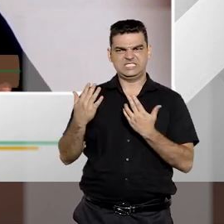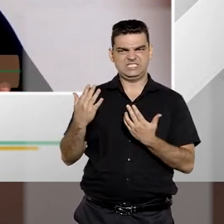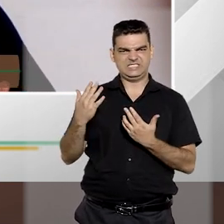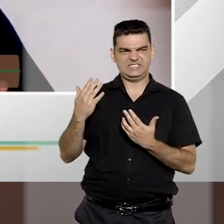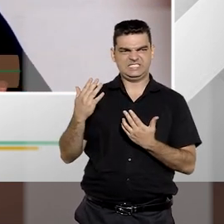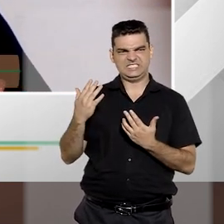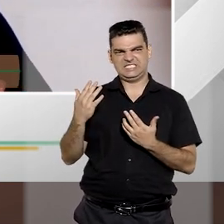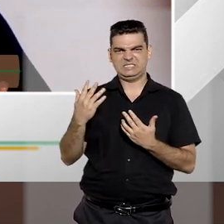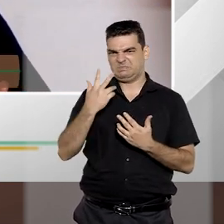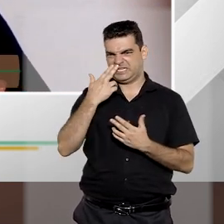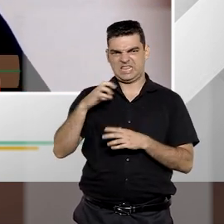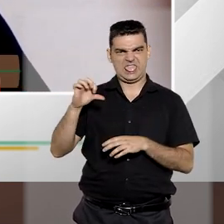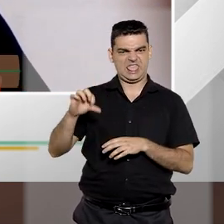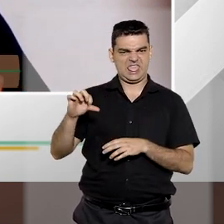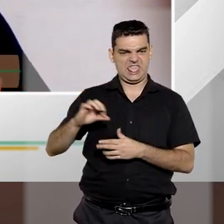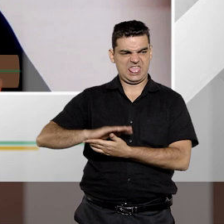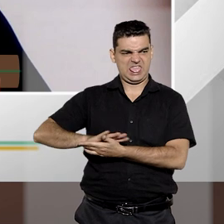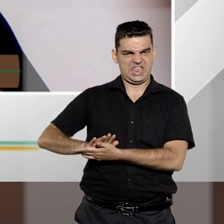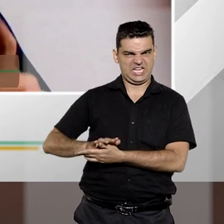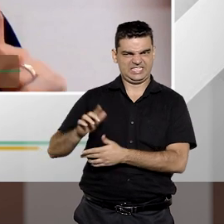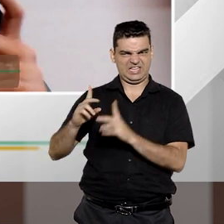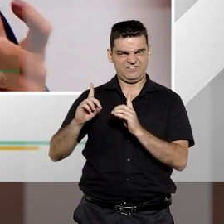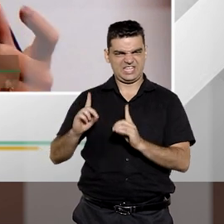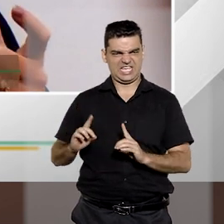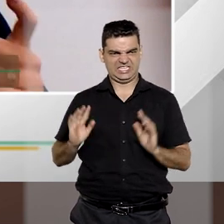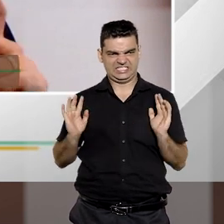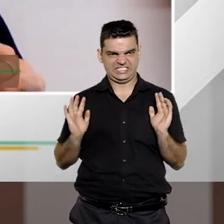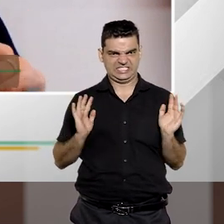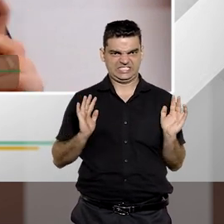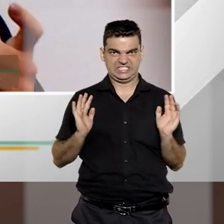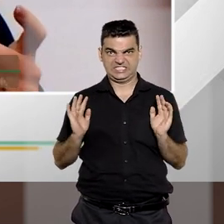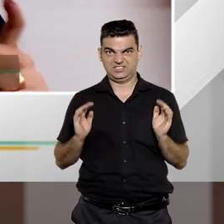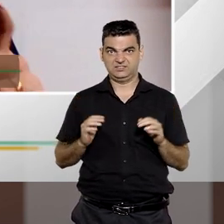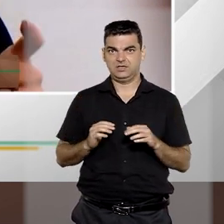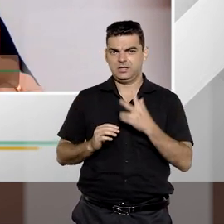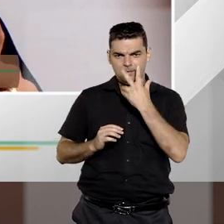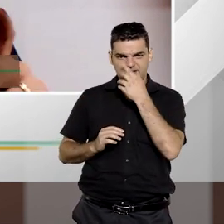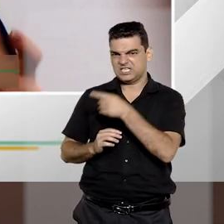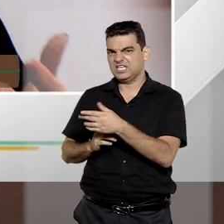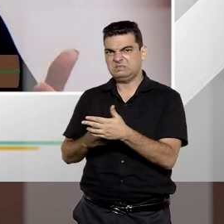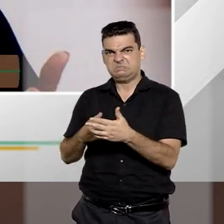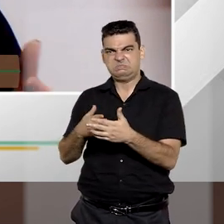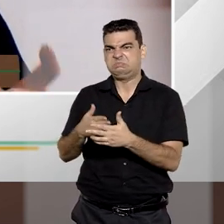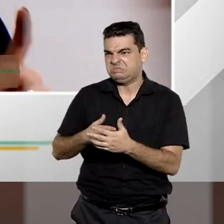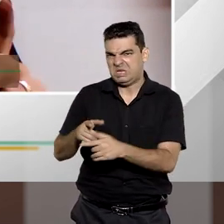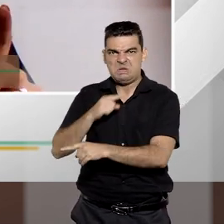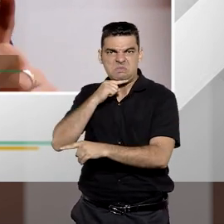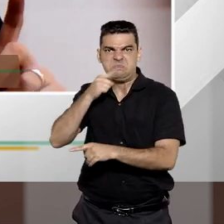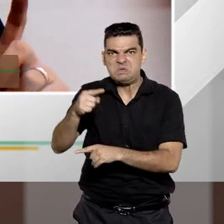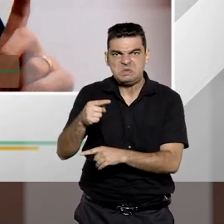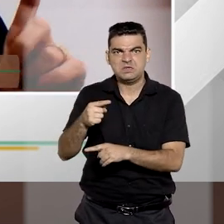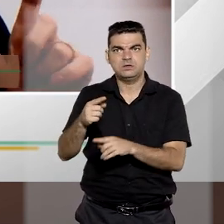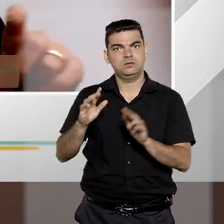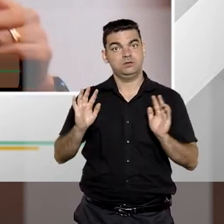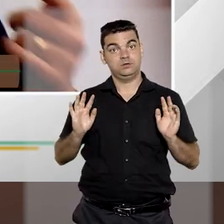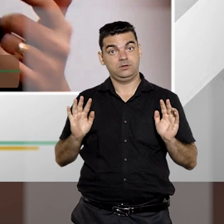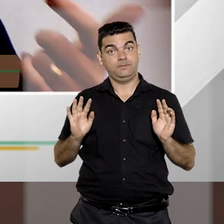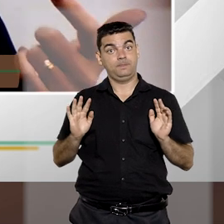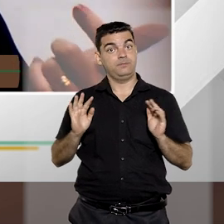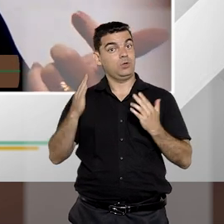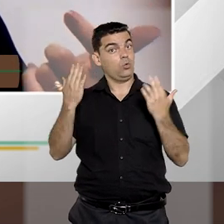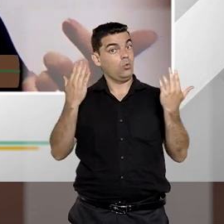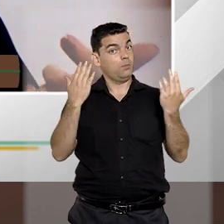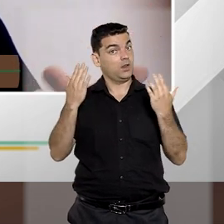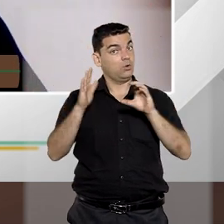conotação um pouco pejorativa, dizendo ao contrário, como se aquela pessoa ela não fosse eficiente. Isso se a gente